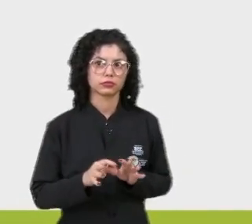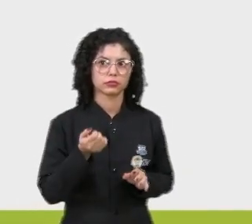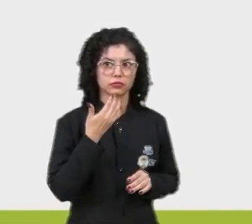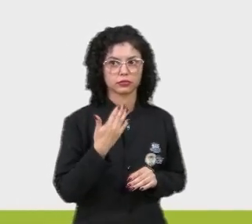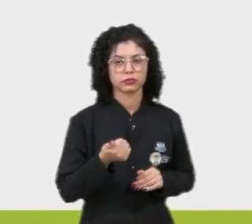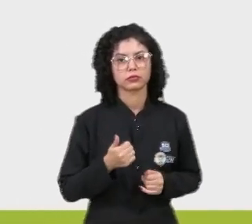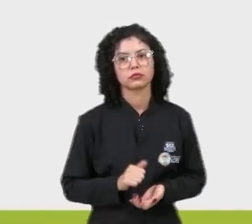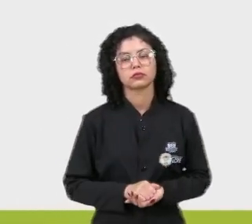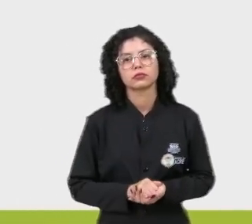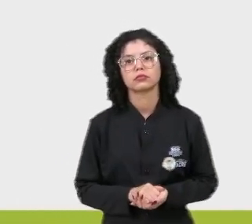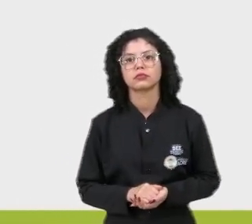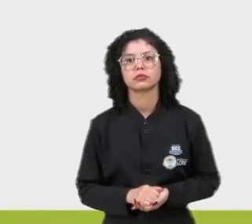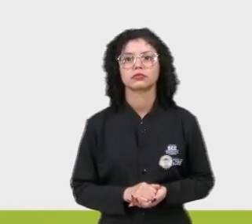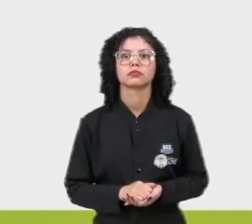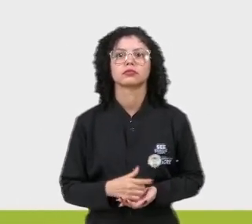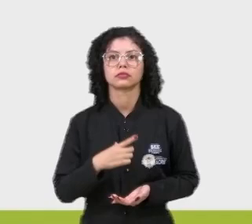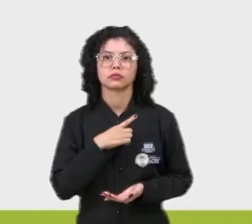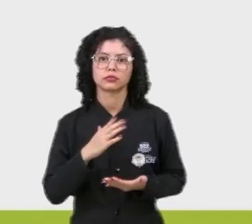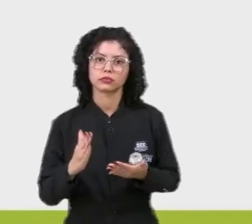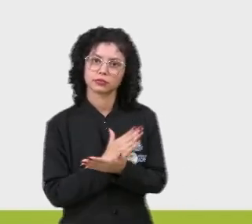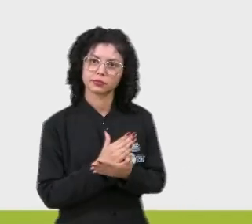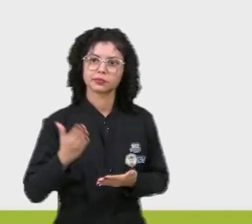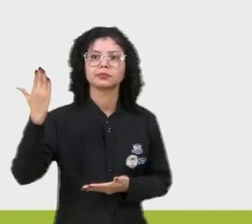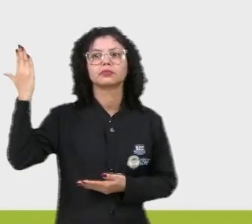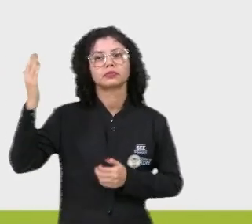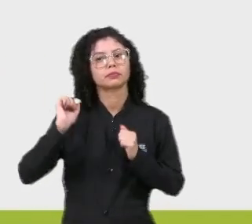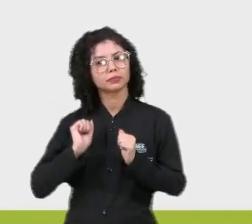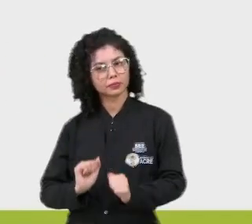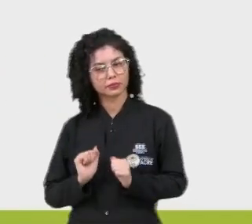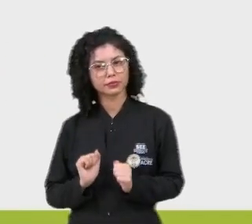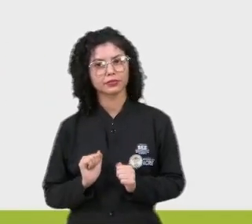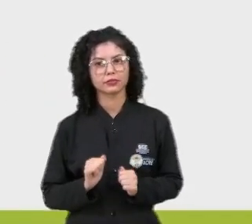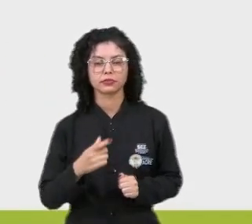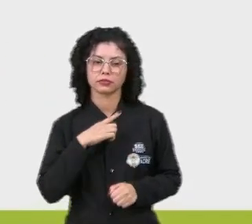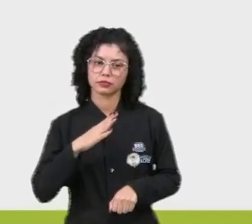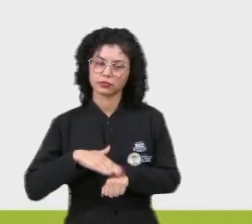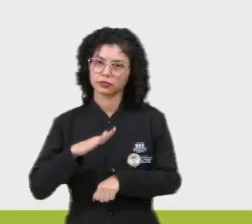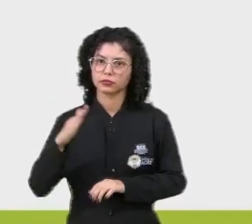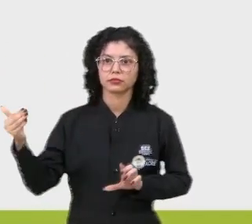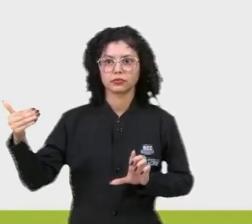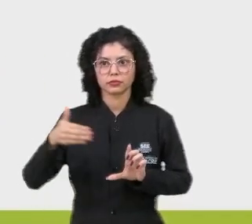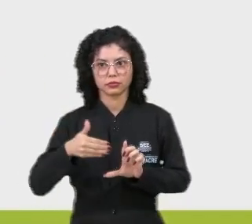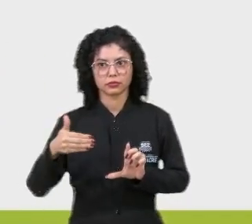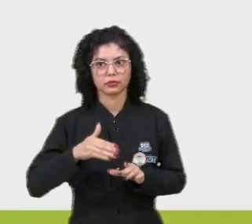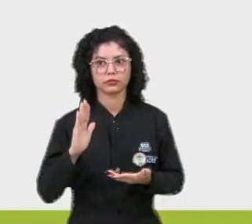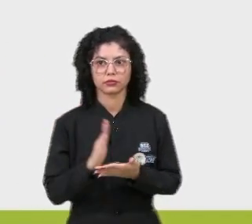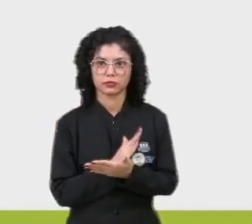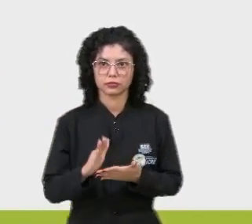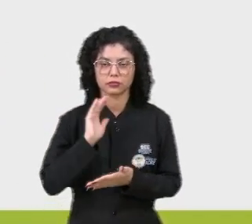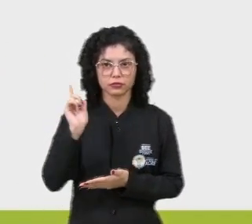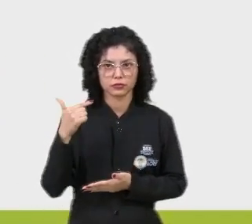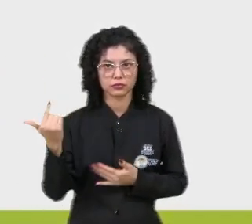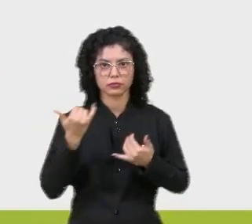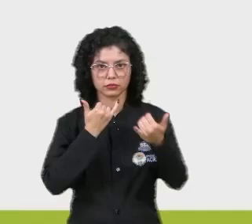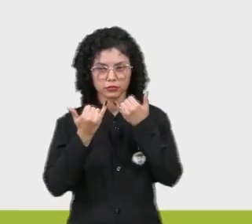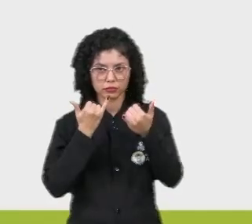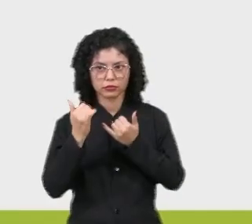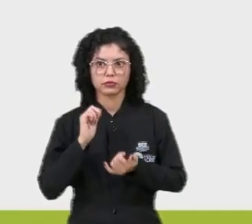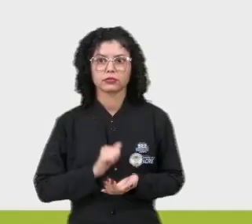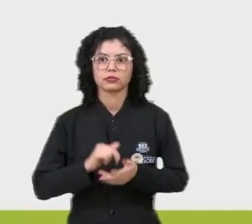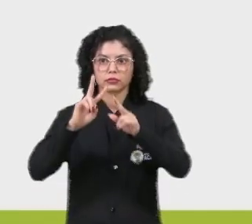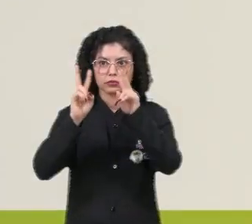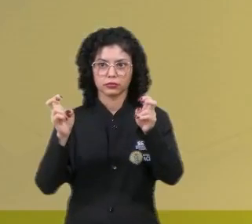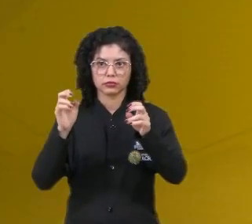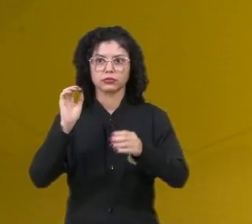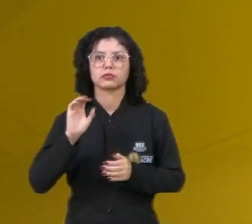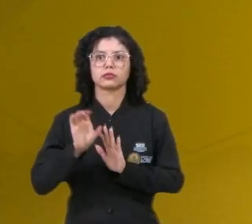bom gente temos aí é o endereço para que vocês possam ter mais acesso a algumas outras informações a respeito